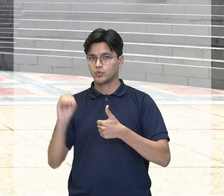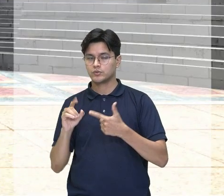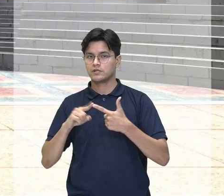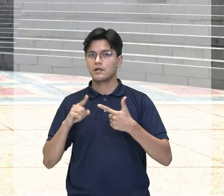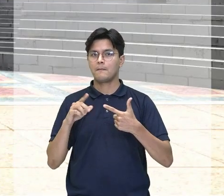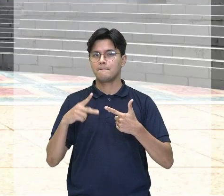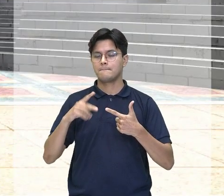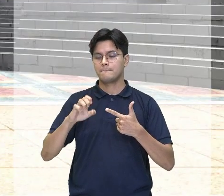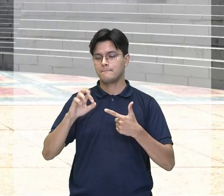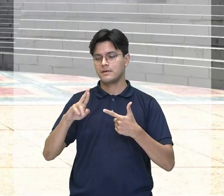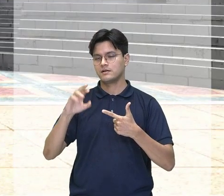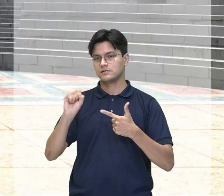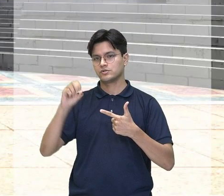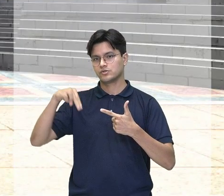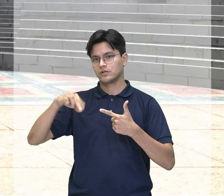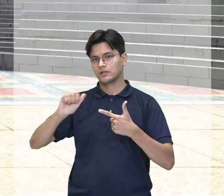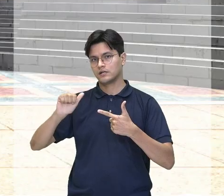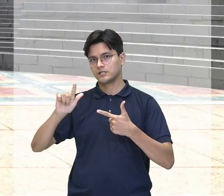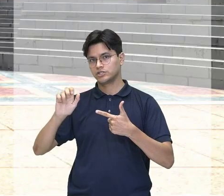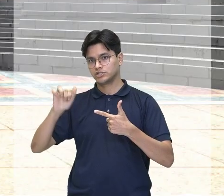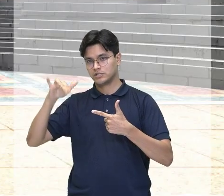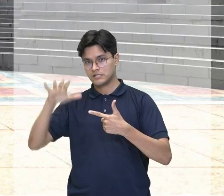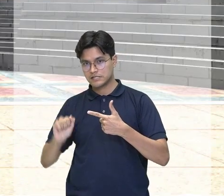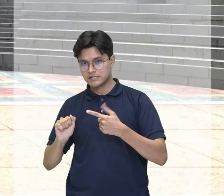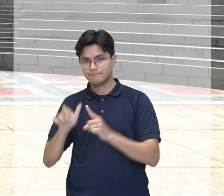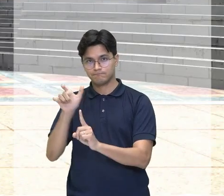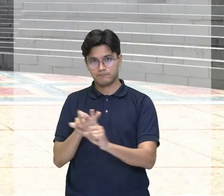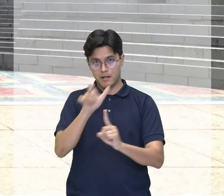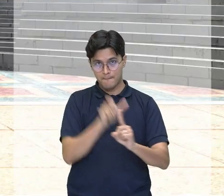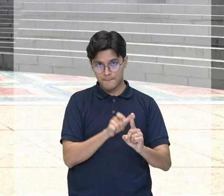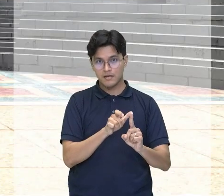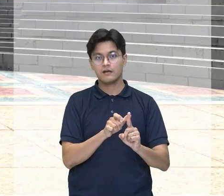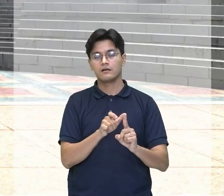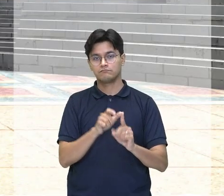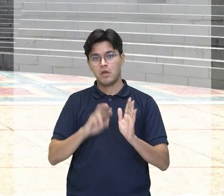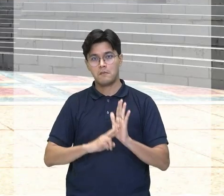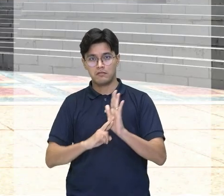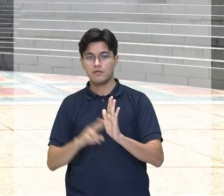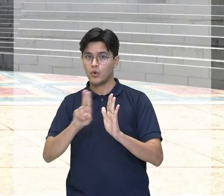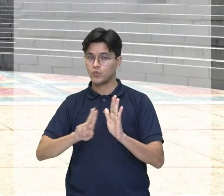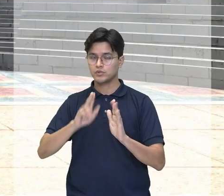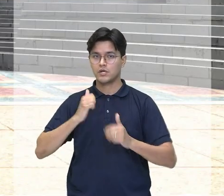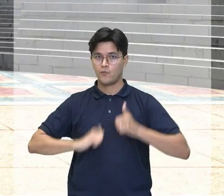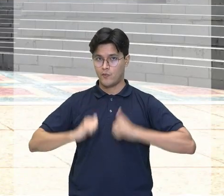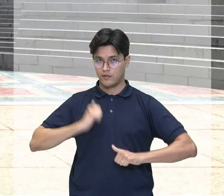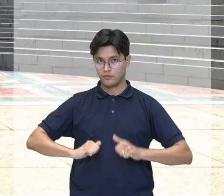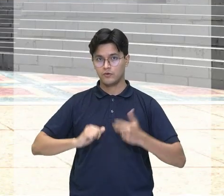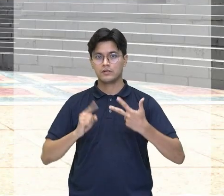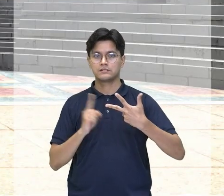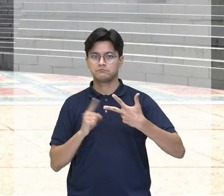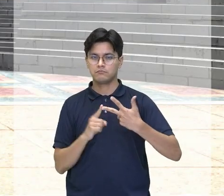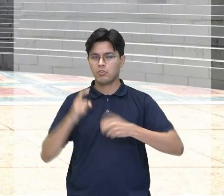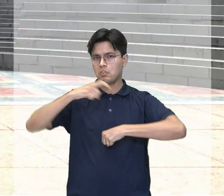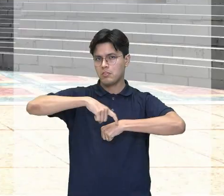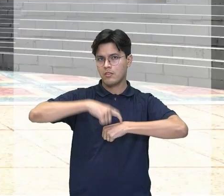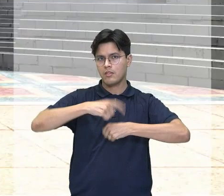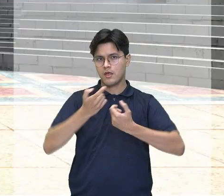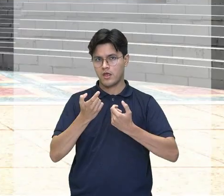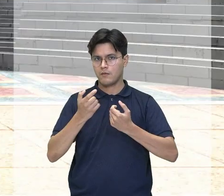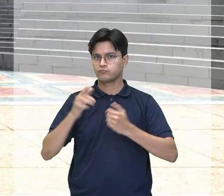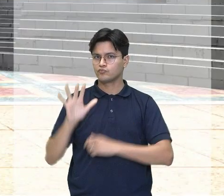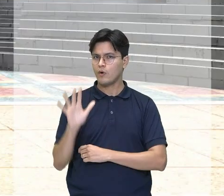né, que vão ser representados aí pelos atores. Nós vamos ter um tempo onde acontece, né,